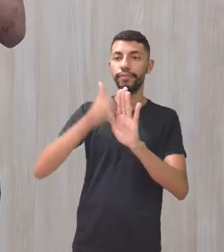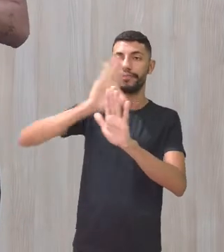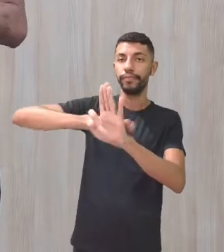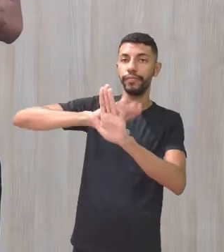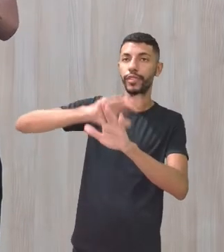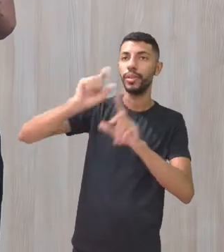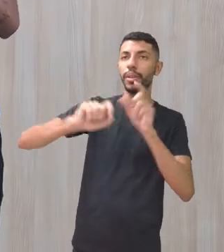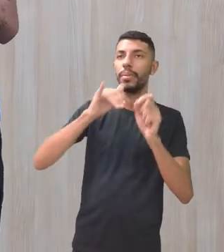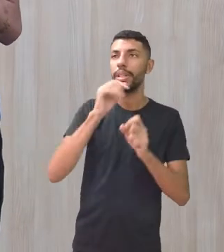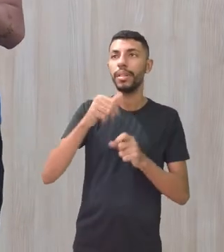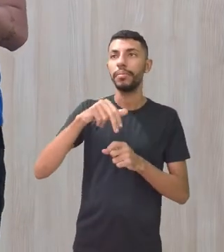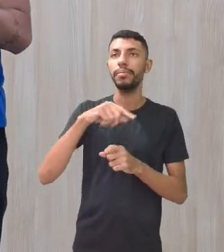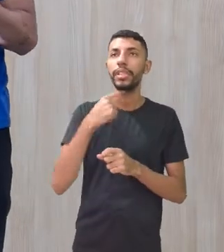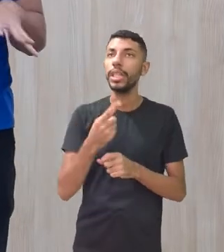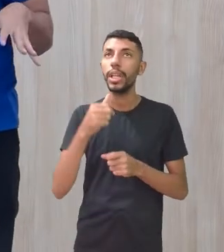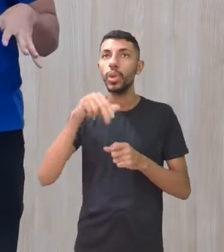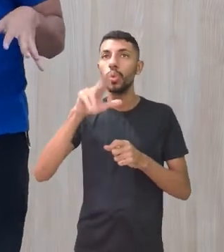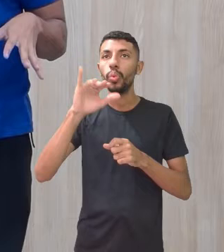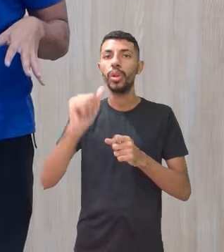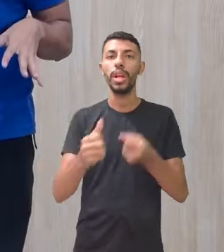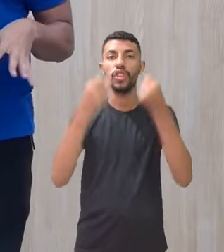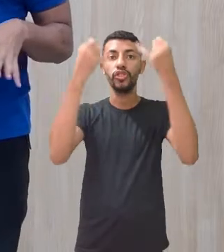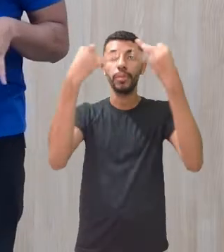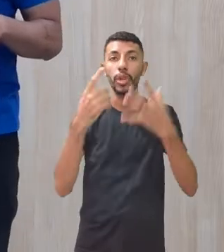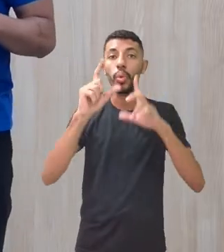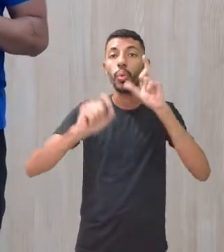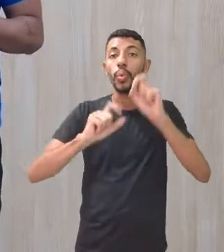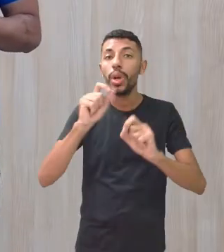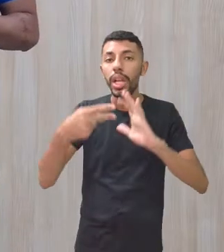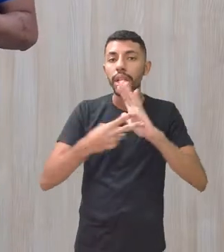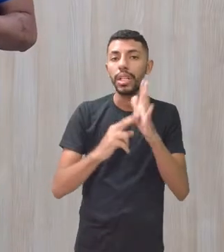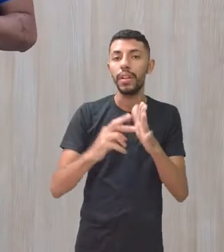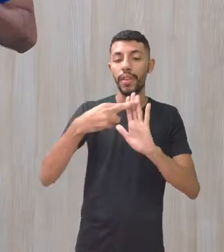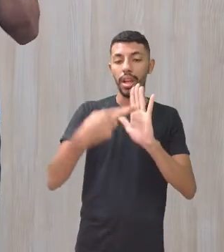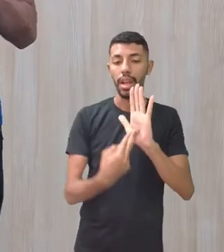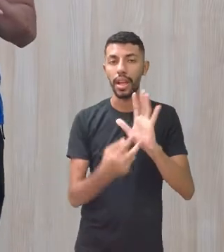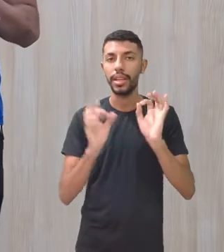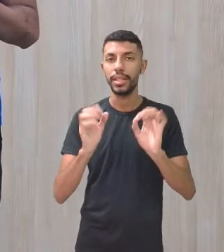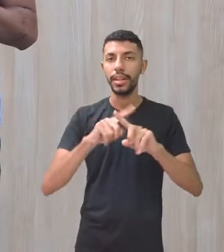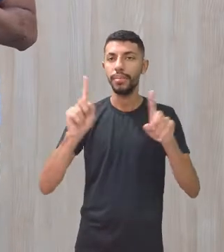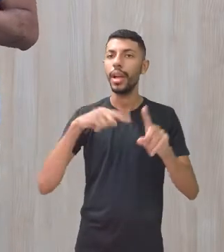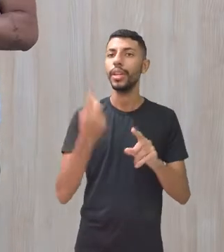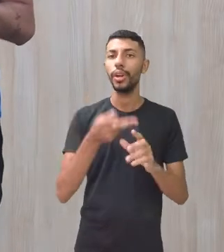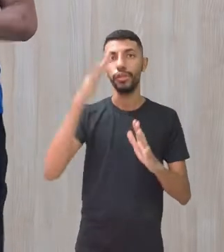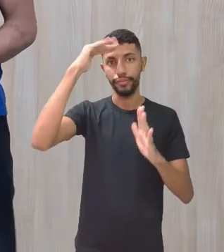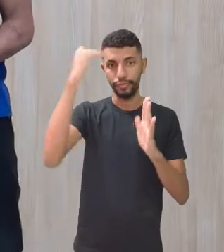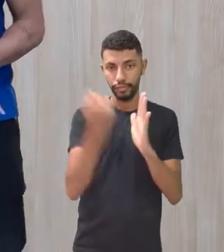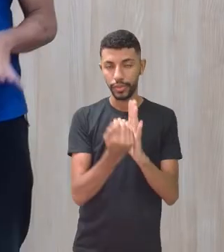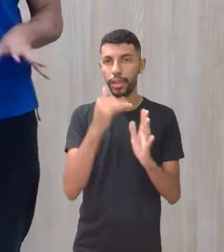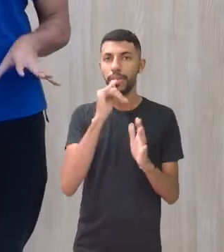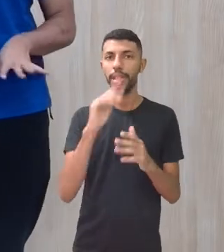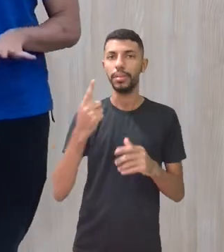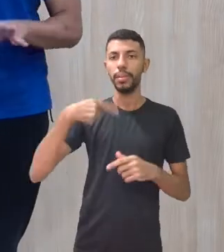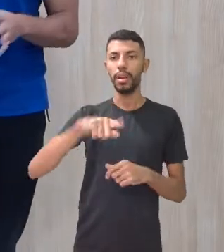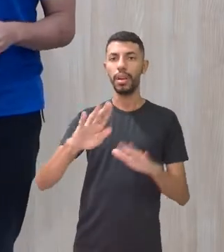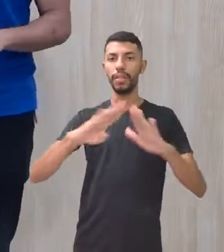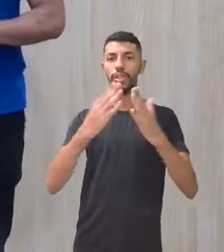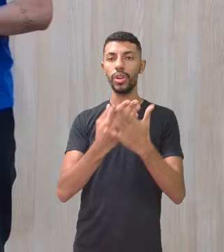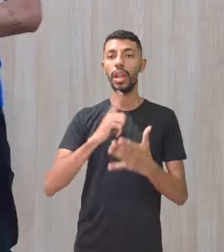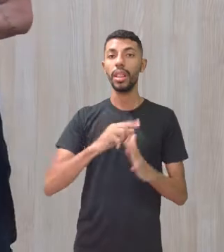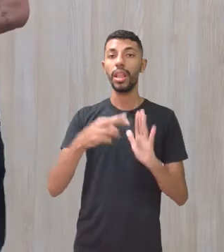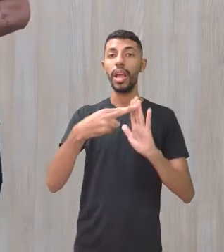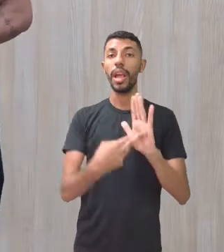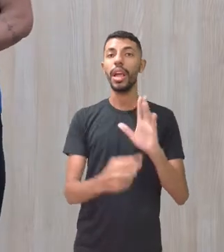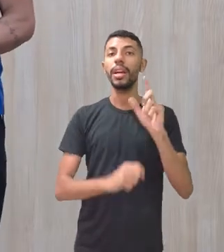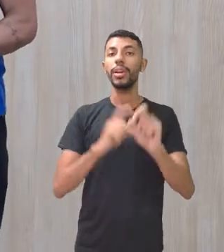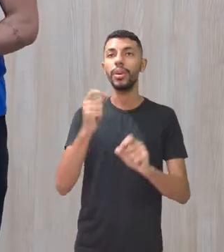indiretamente, ninguém nunca explicou direito para a gente o que é a regra, mas a gente segue as regras. Você chega na escola, tem as regras. Ó,